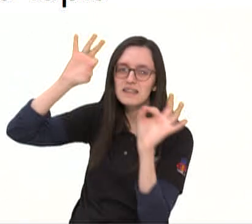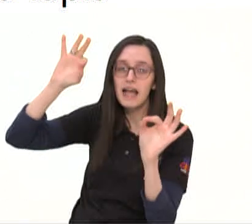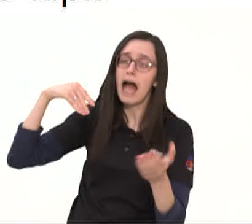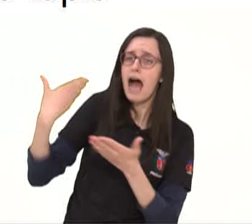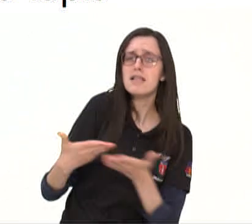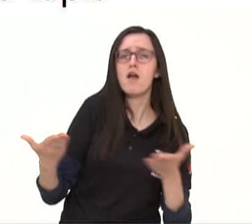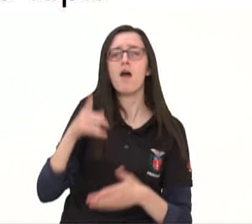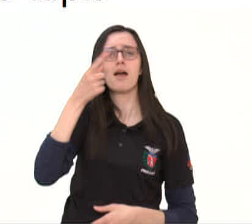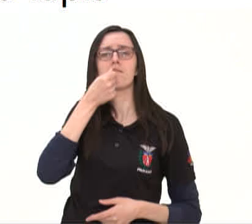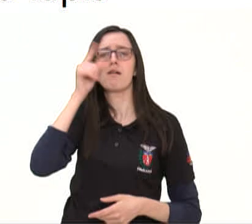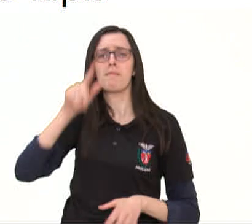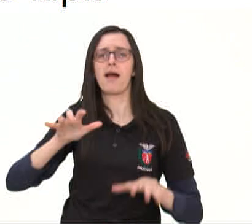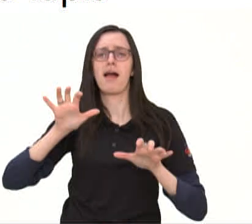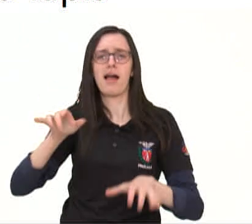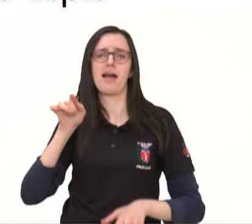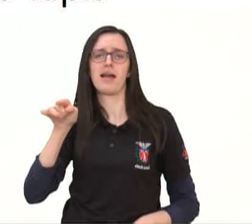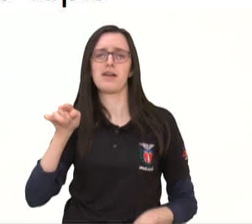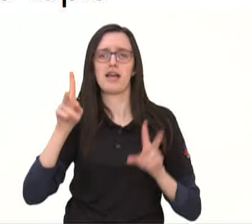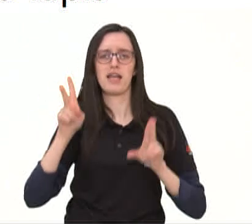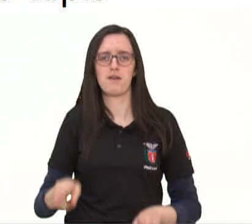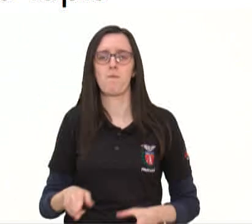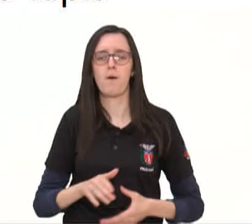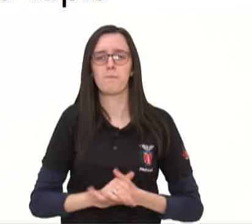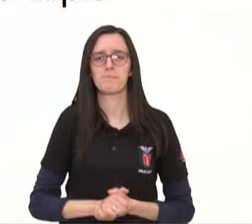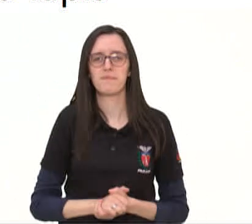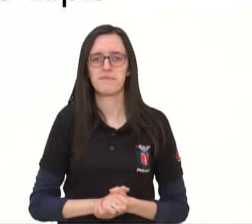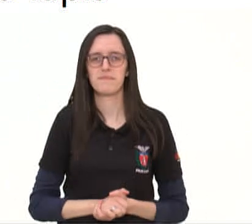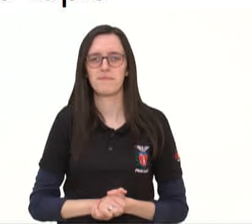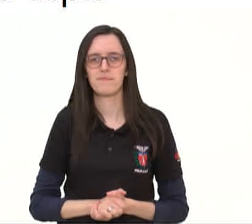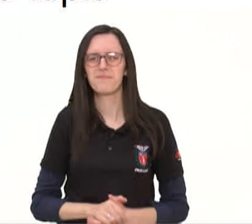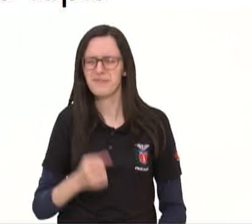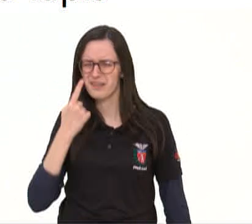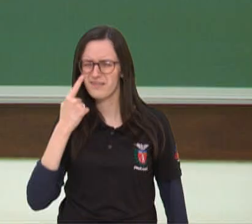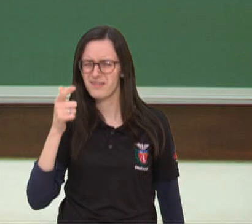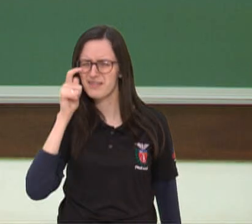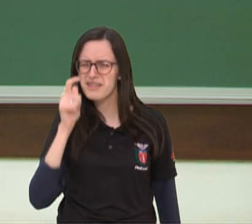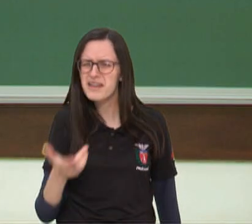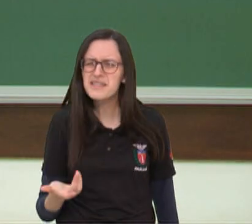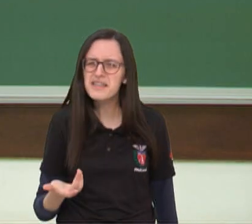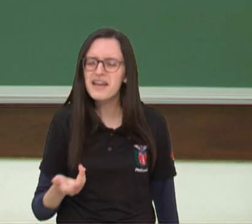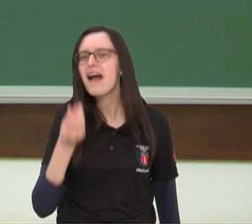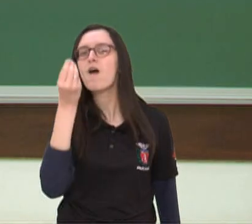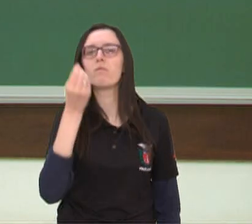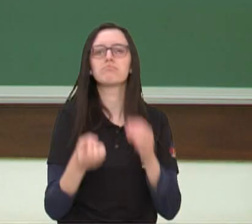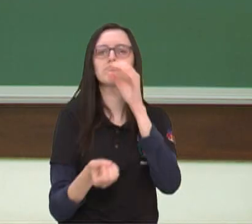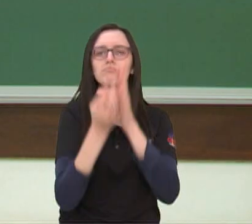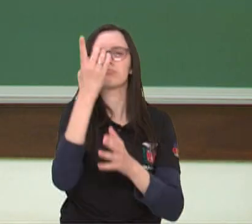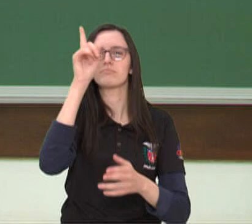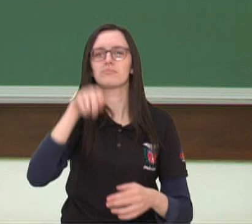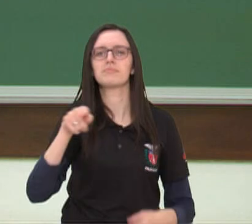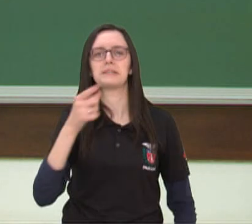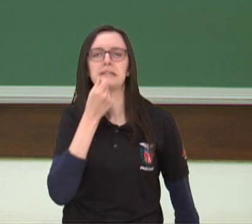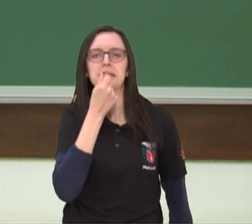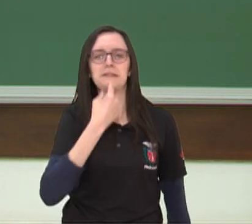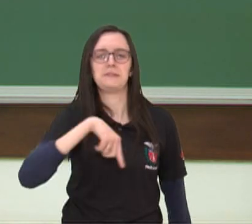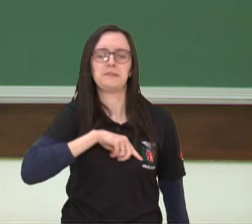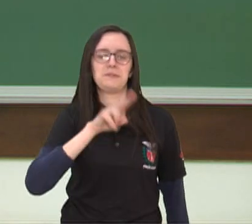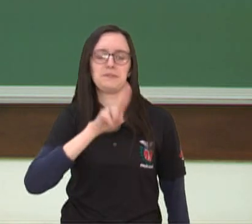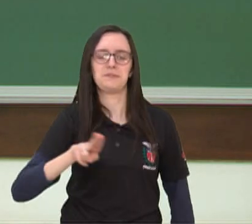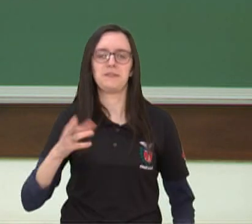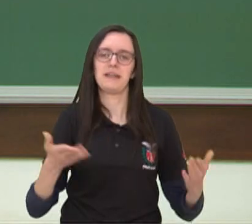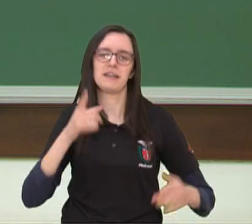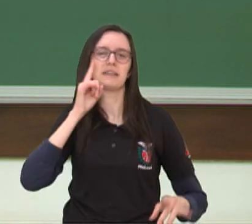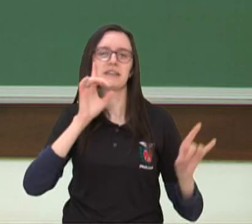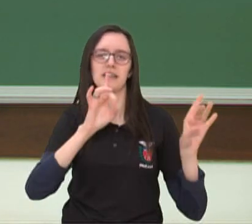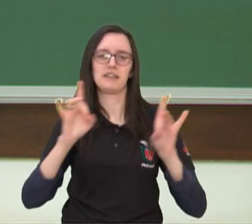são fabricados por esse processo. Olha só que interessante como criaram esse lápis que a gente usa no